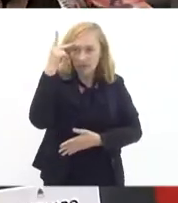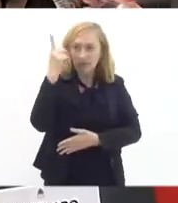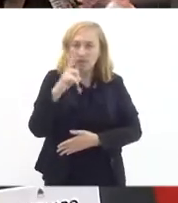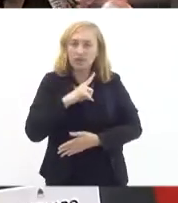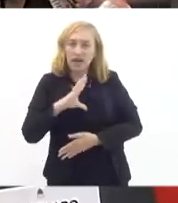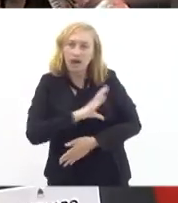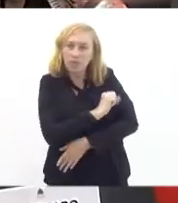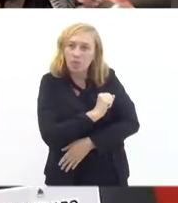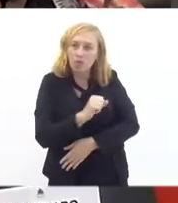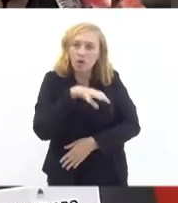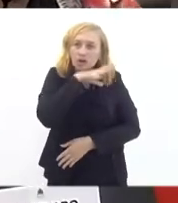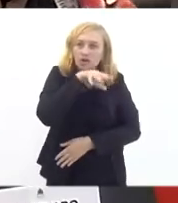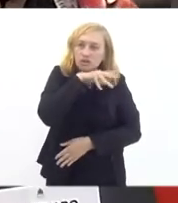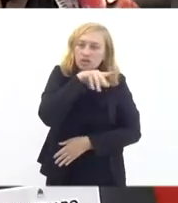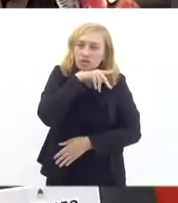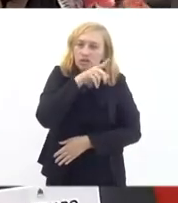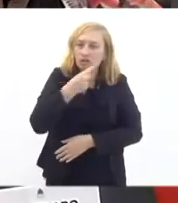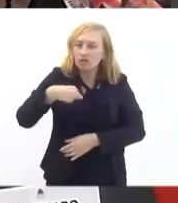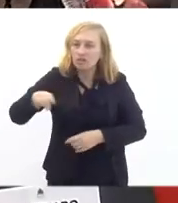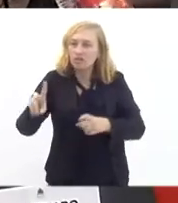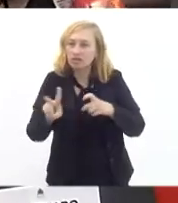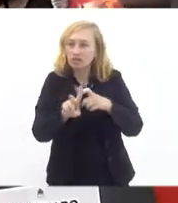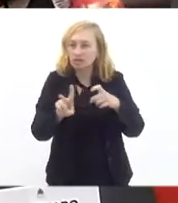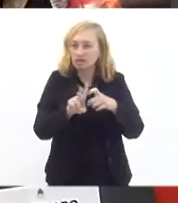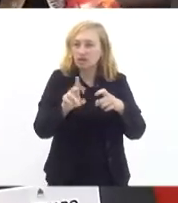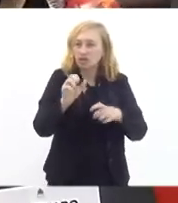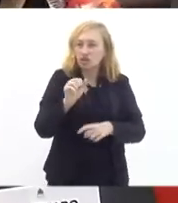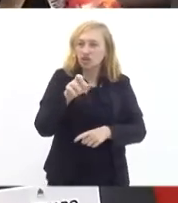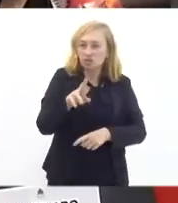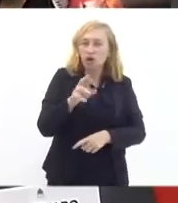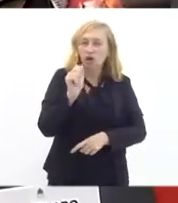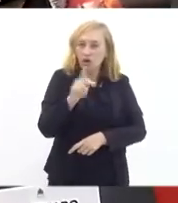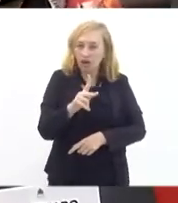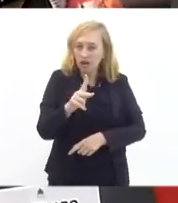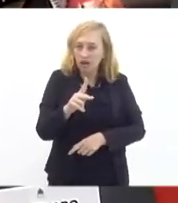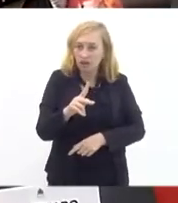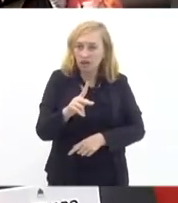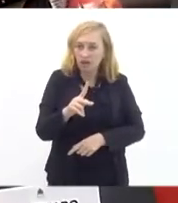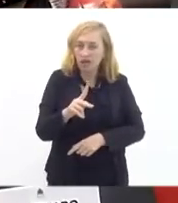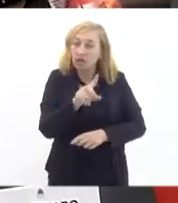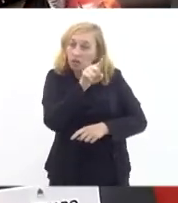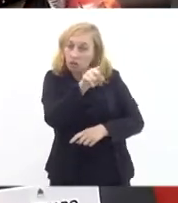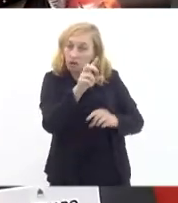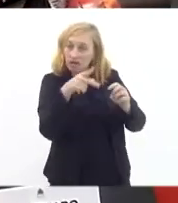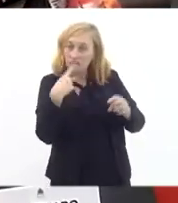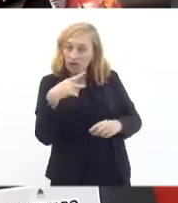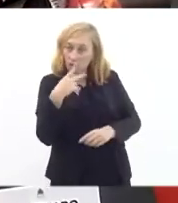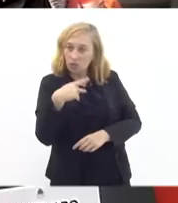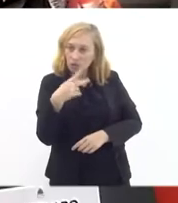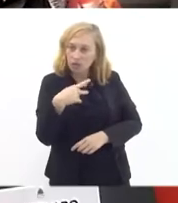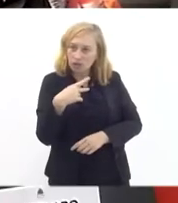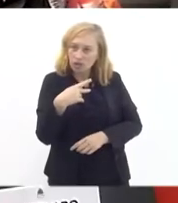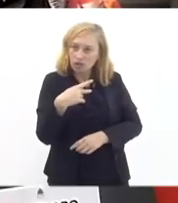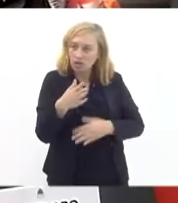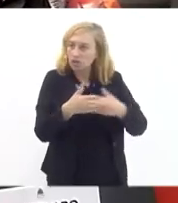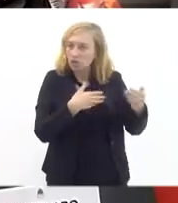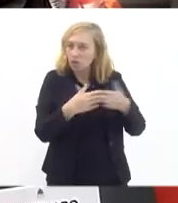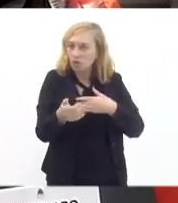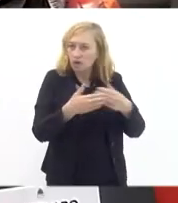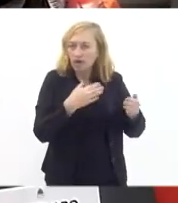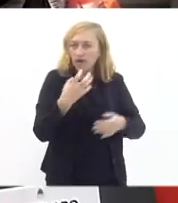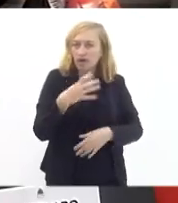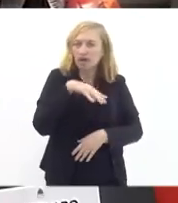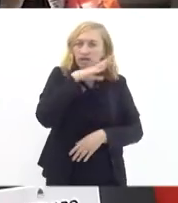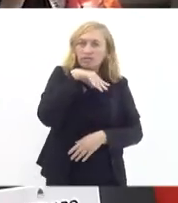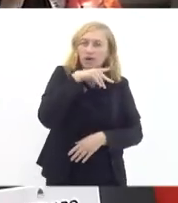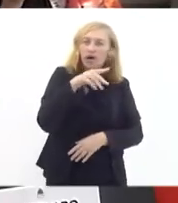ao animal, e ele a levou ao veterinário, ele vai chipar. Ok. A questão que ele falou, que seja qualquer um chipar.